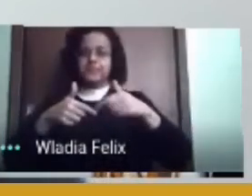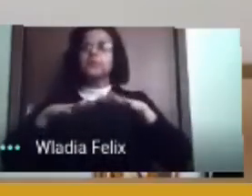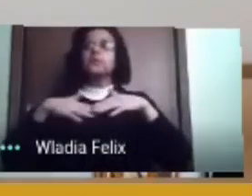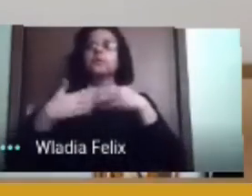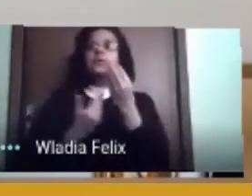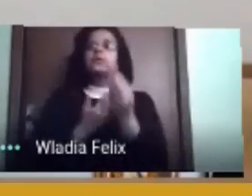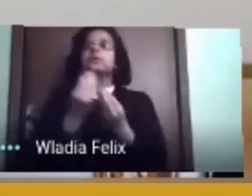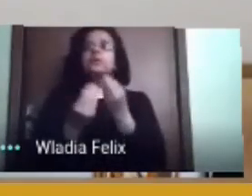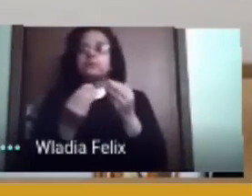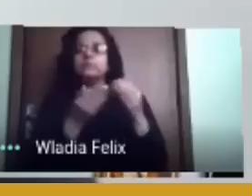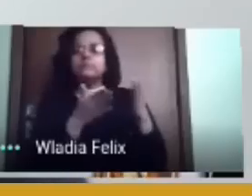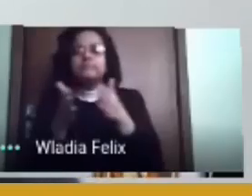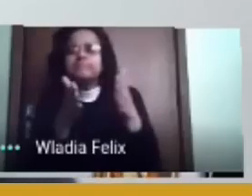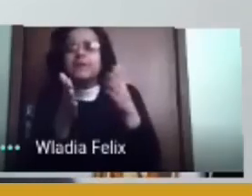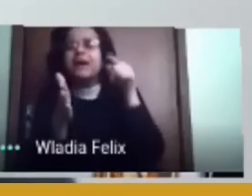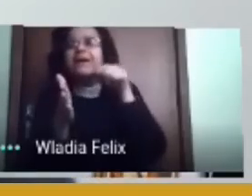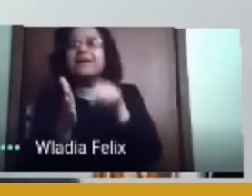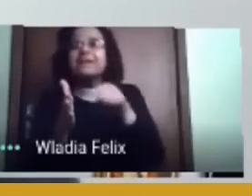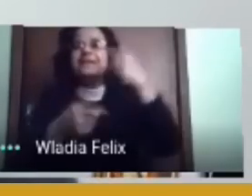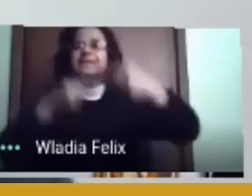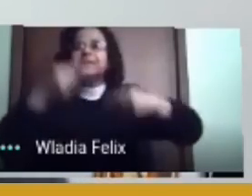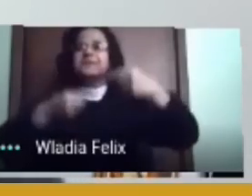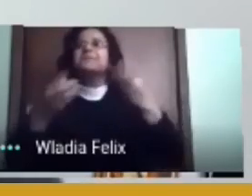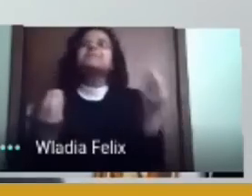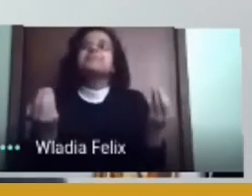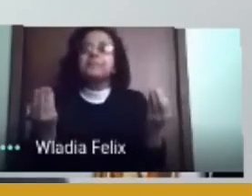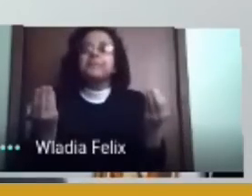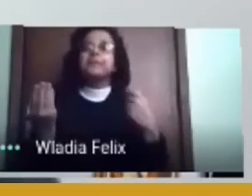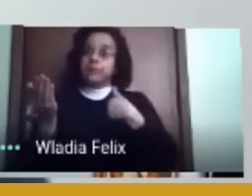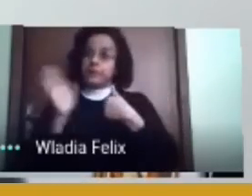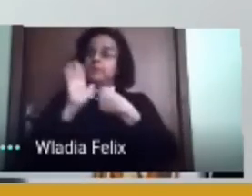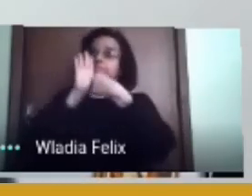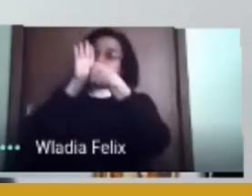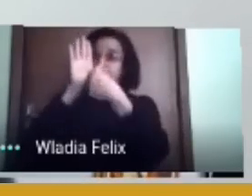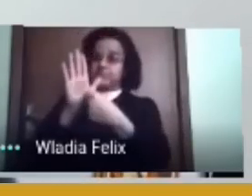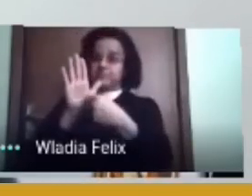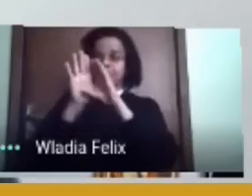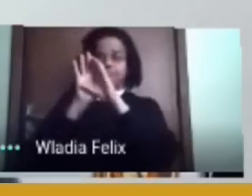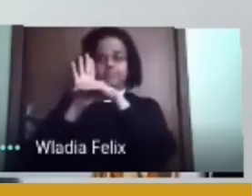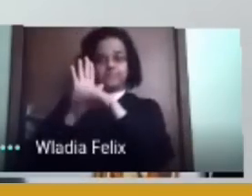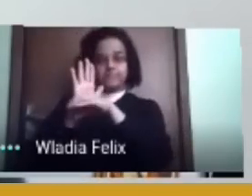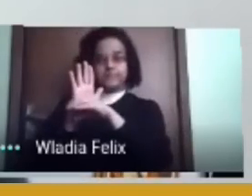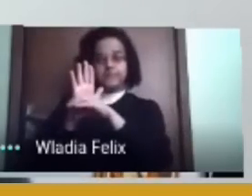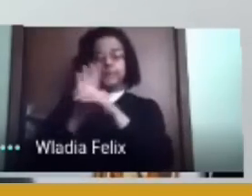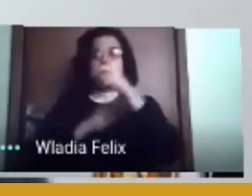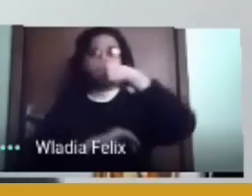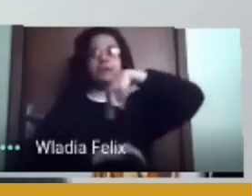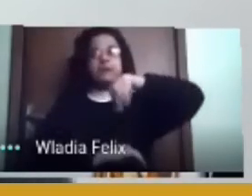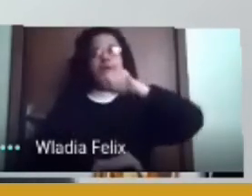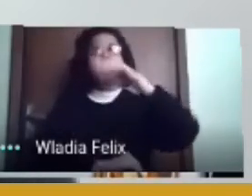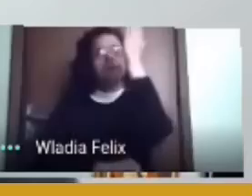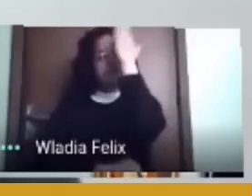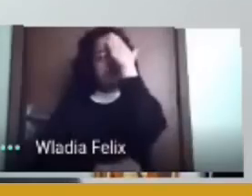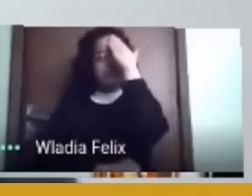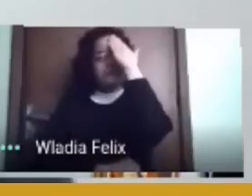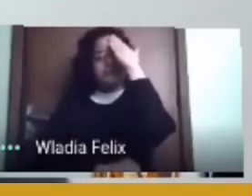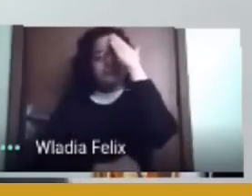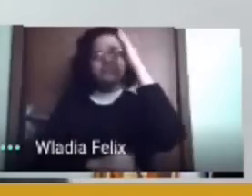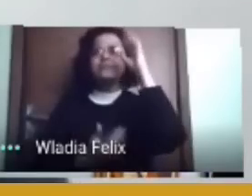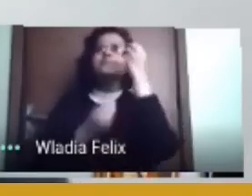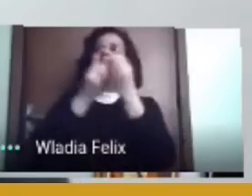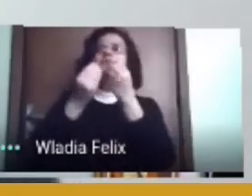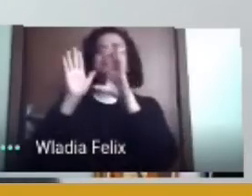Eu vou trazer alguns conceitos para que nós possamos entender um pouco, desmistificar esses conceitos. Depois eu vou trazer